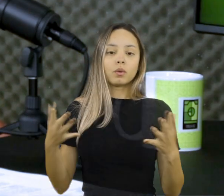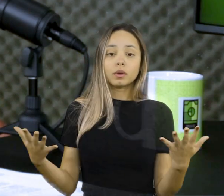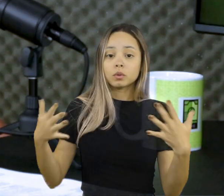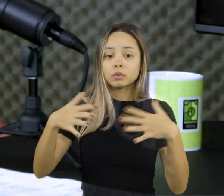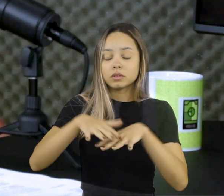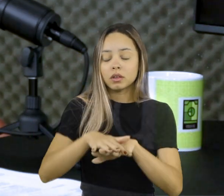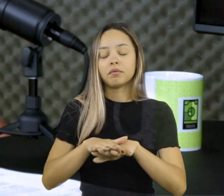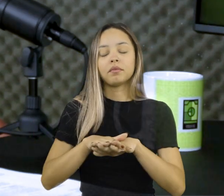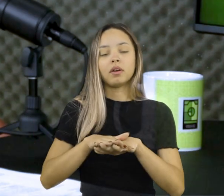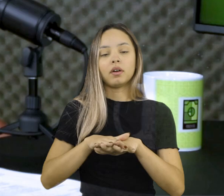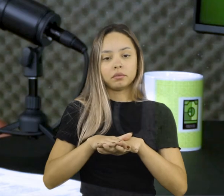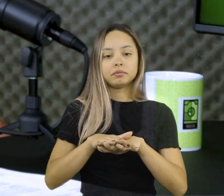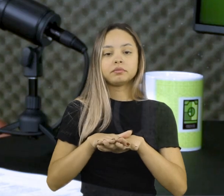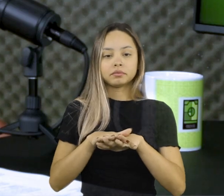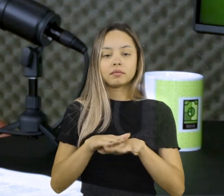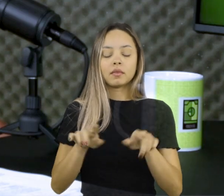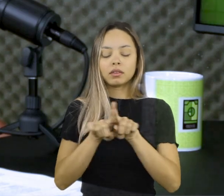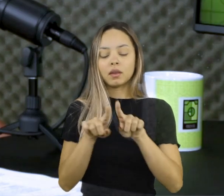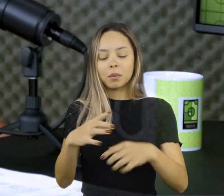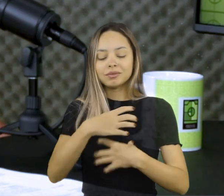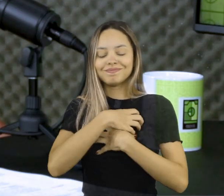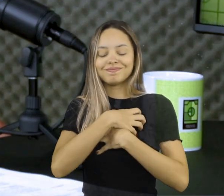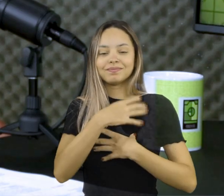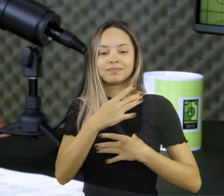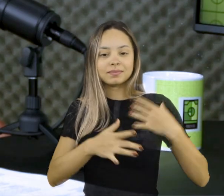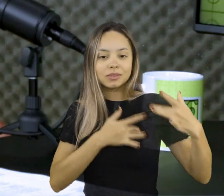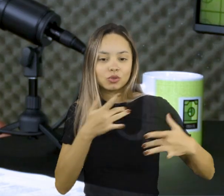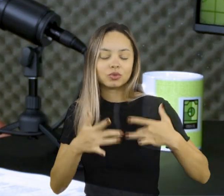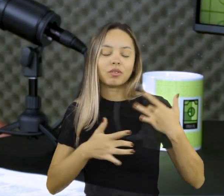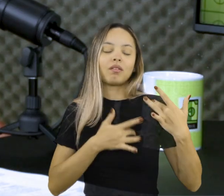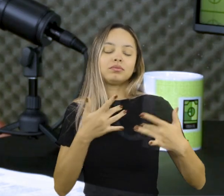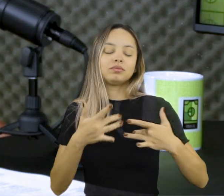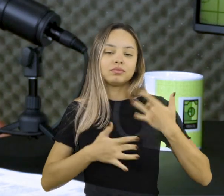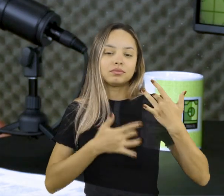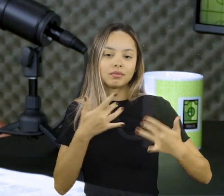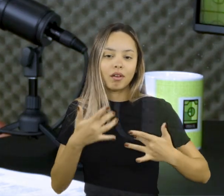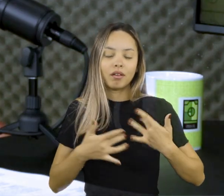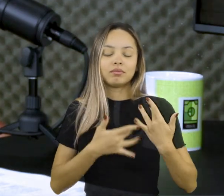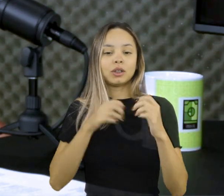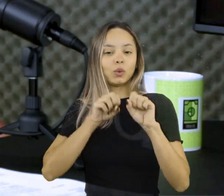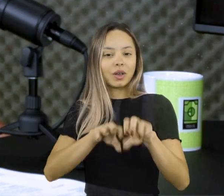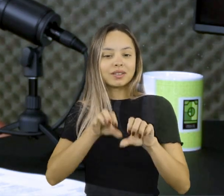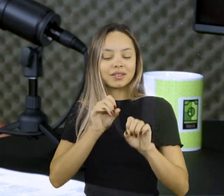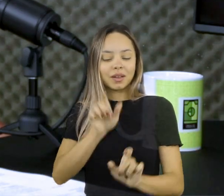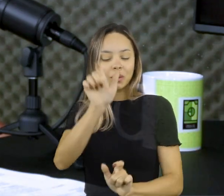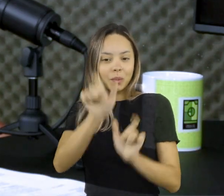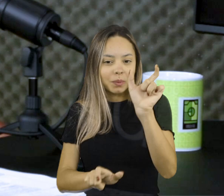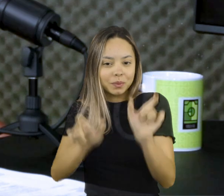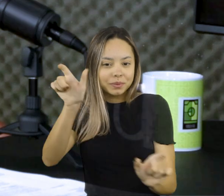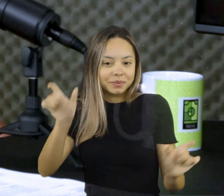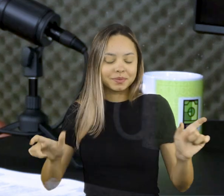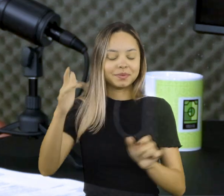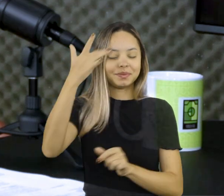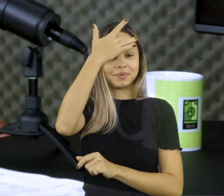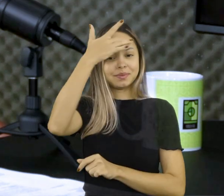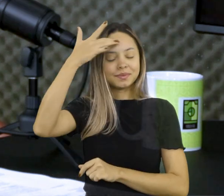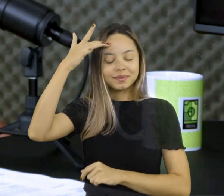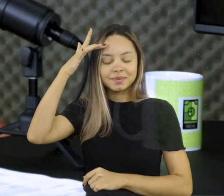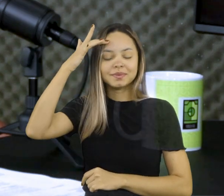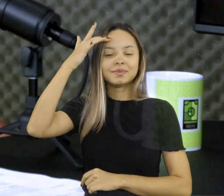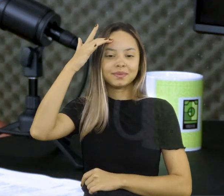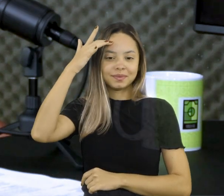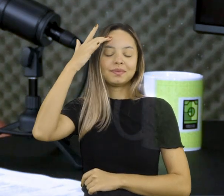uma apaixonada pela educação, apaixonada por gente, apaixonada por pessoas, não